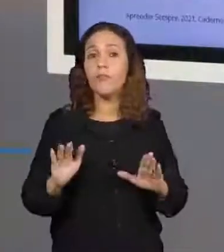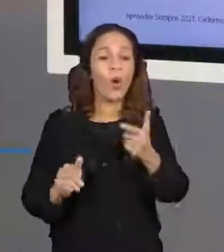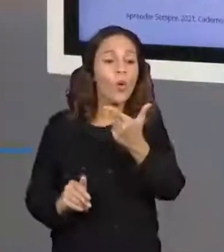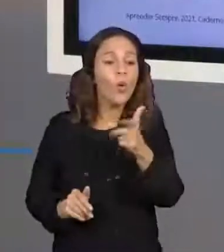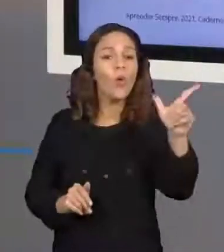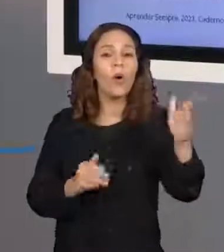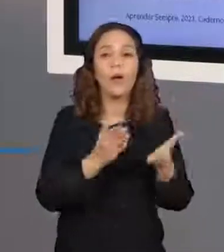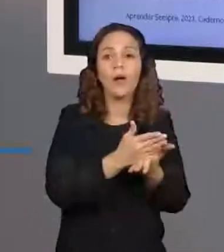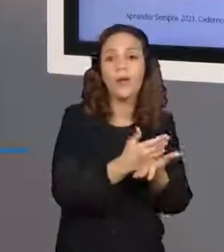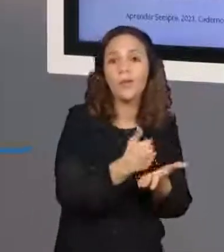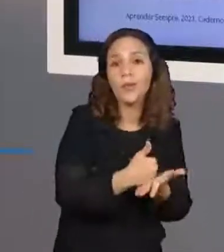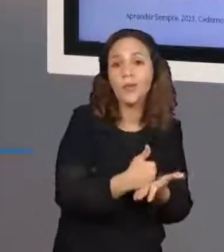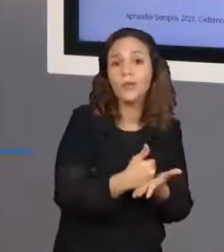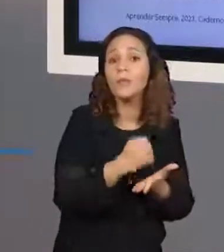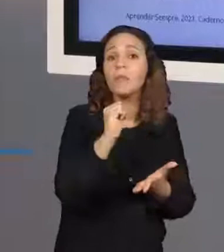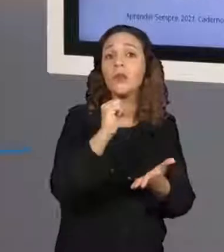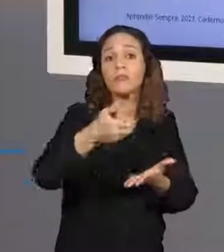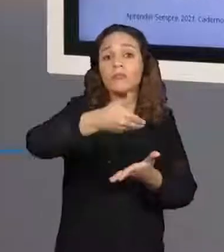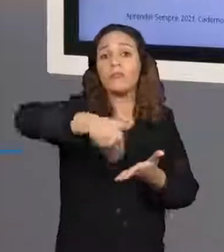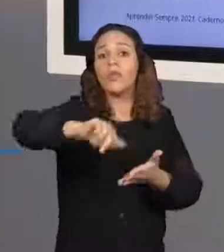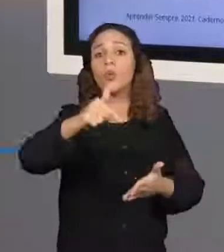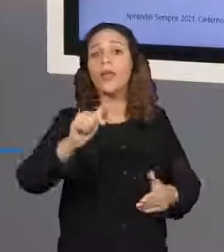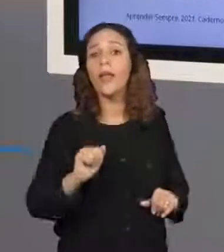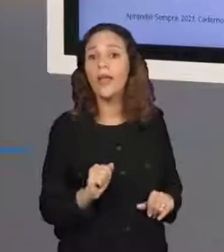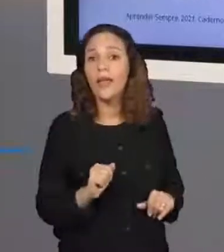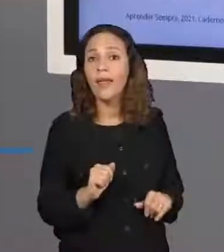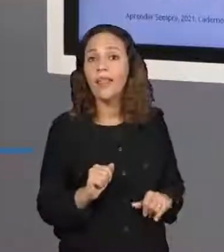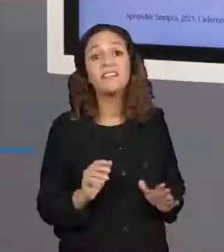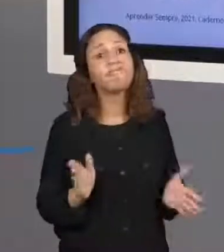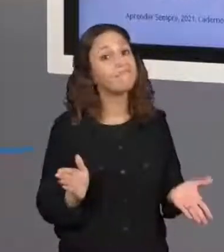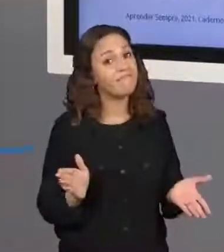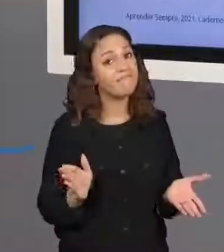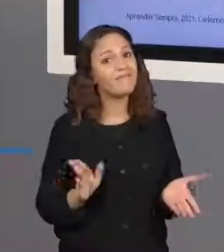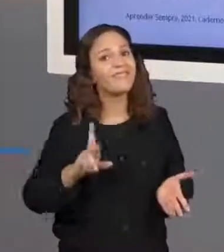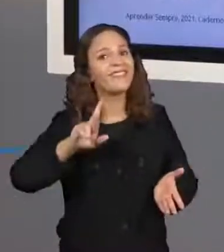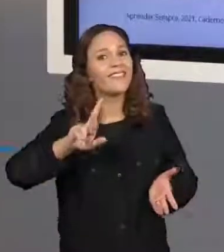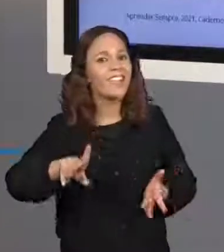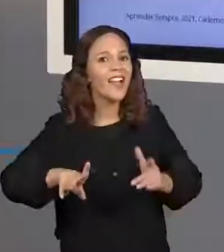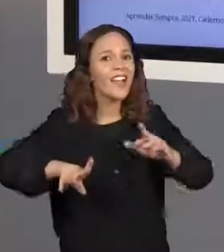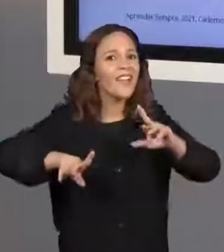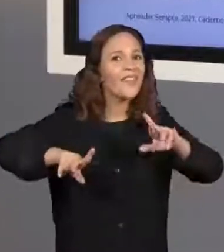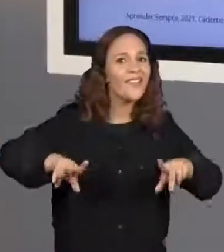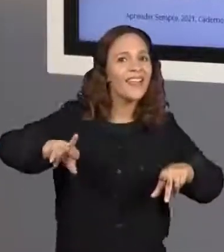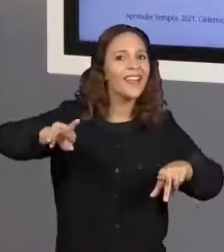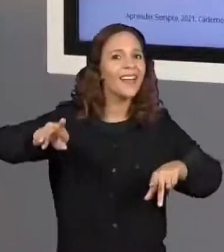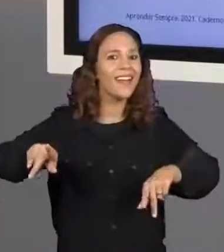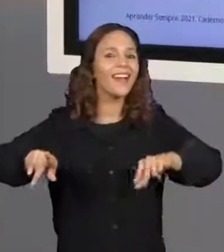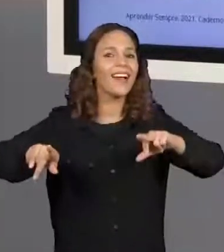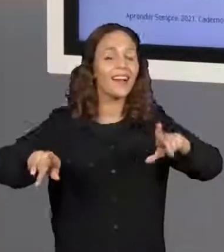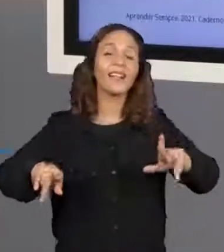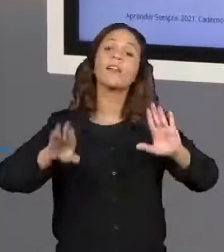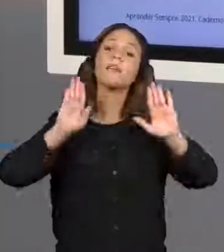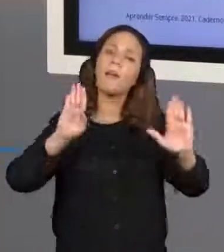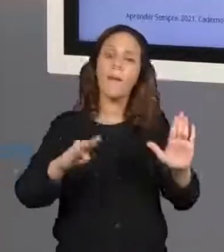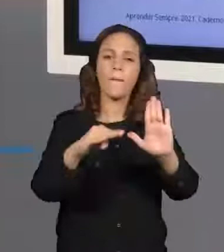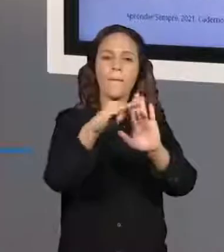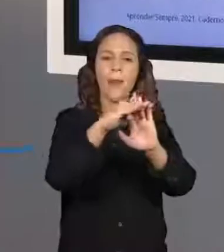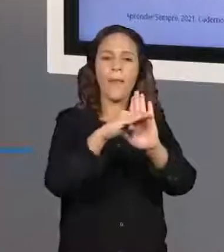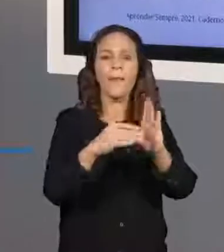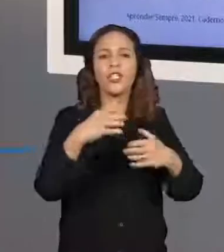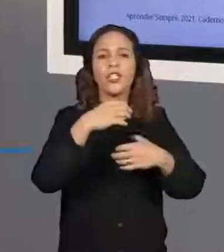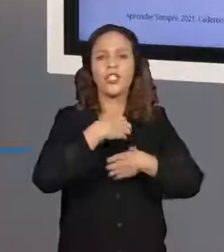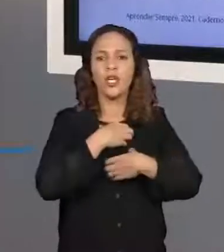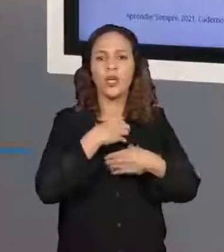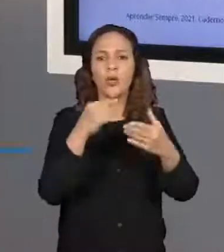bolos, outras receitas pode não ter calda, não ter cobertura, então são variações dessa estrutura que muda, mas vocês têm